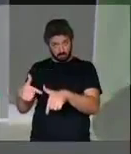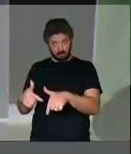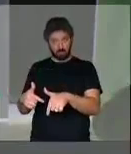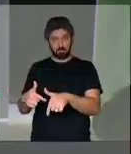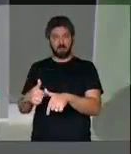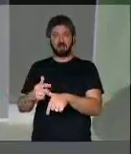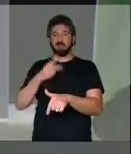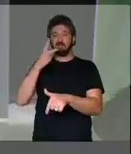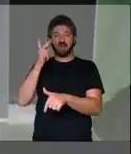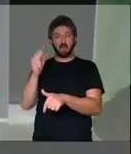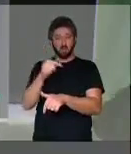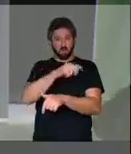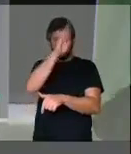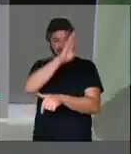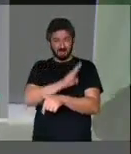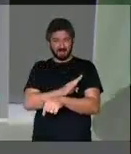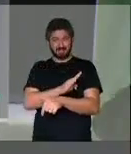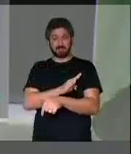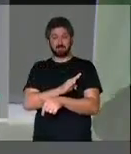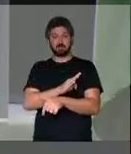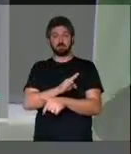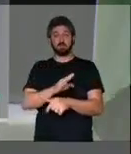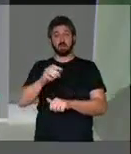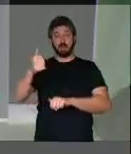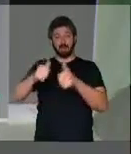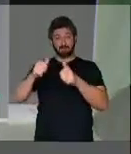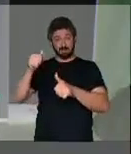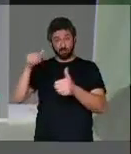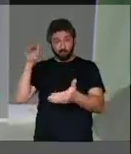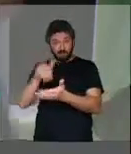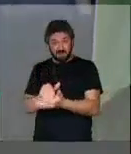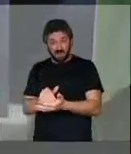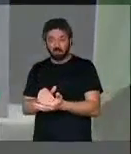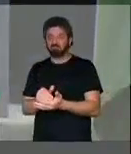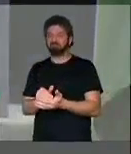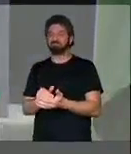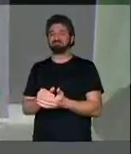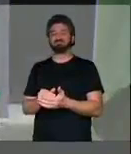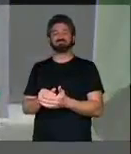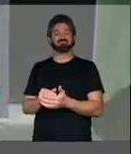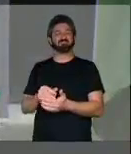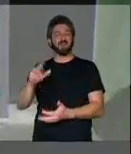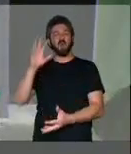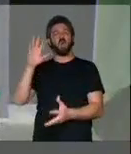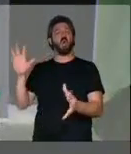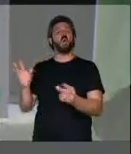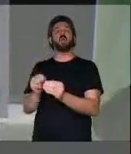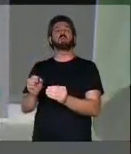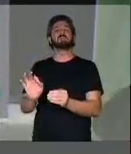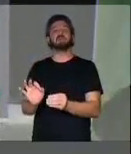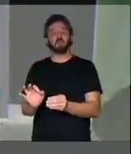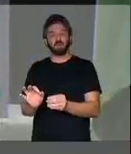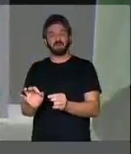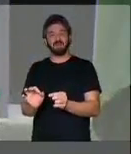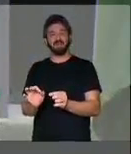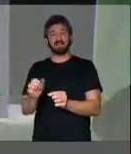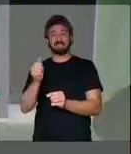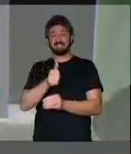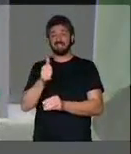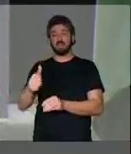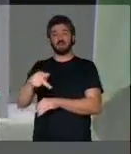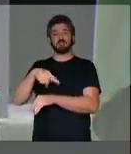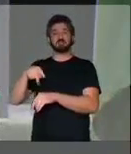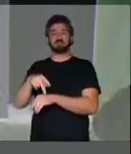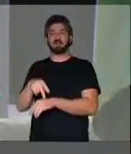com o mesmo discurso, ao término da avaliação do processo, chegou-se à conclusão, nesses 111